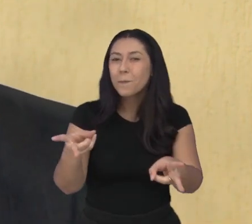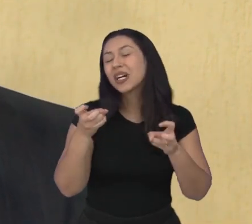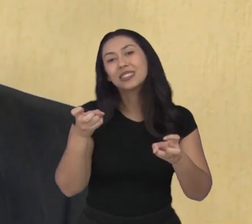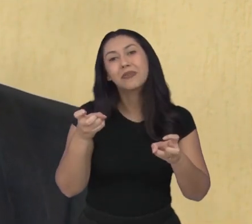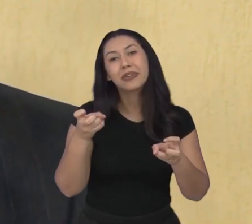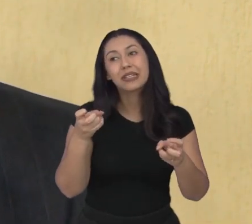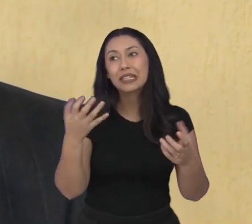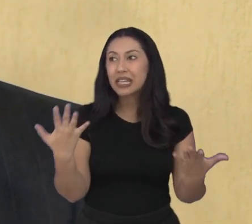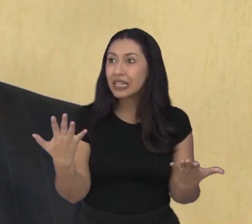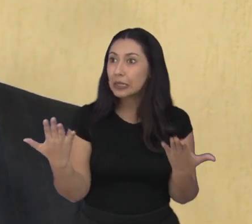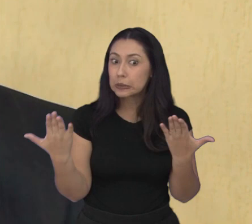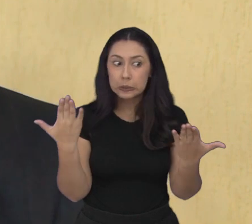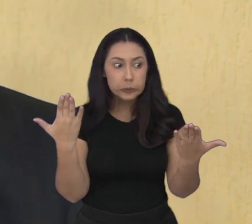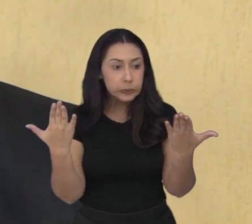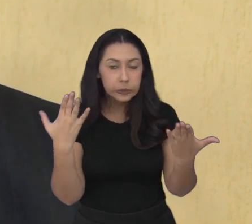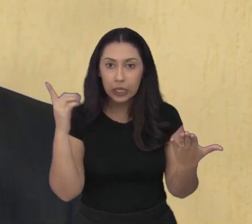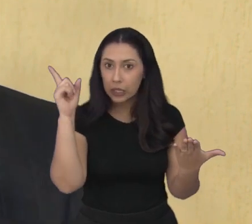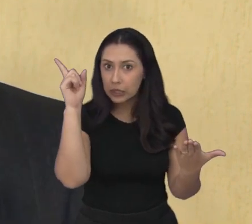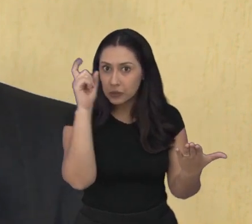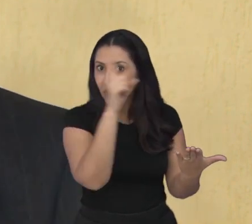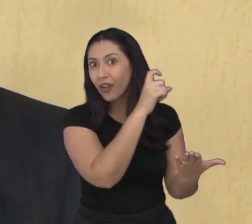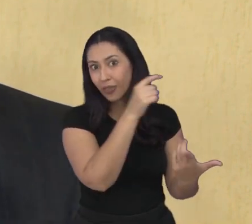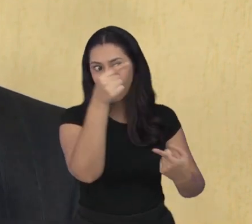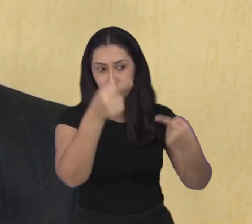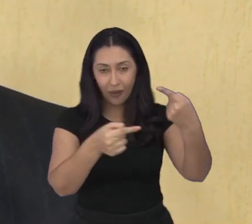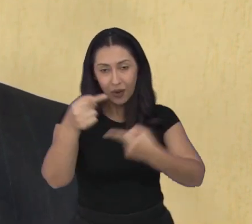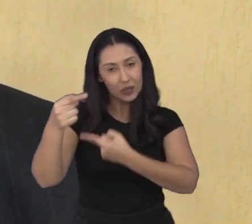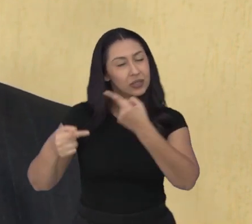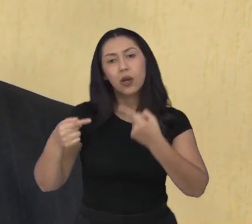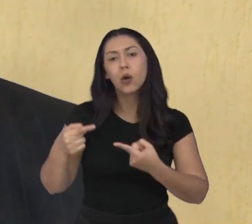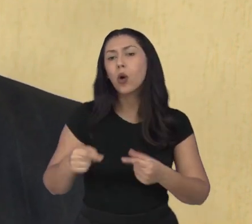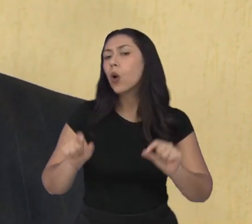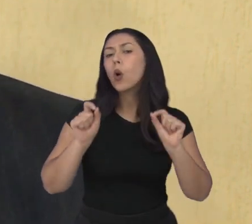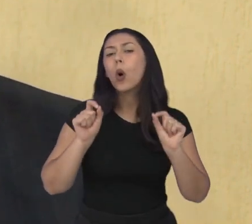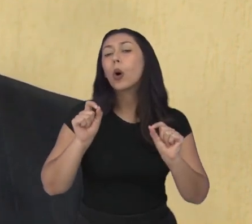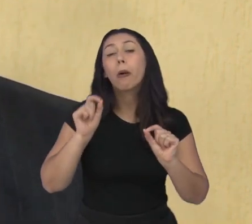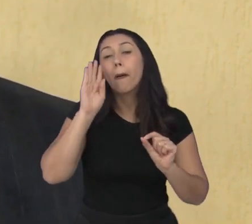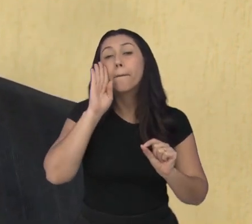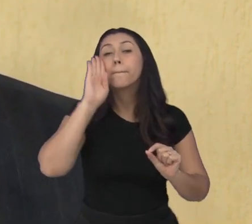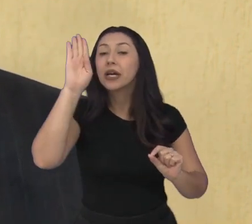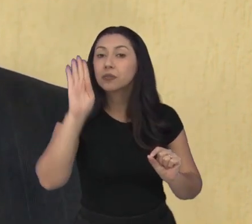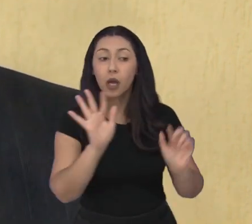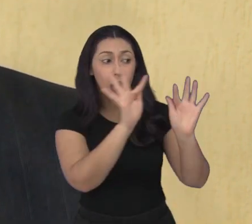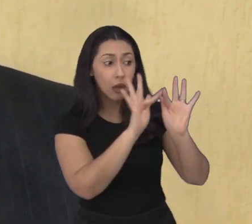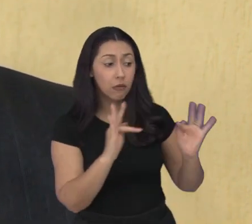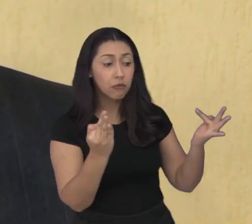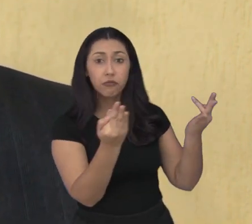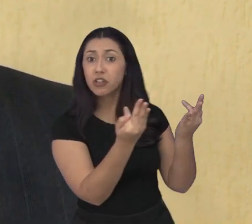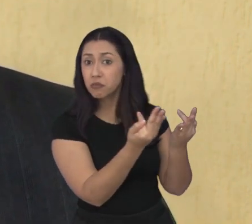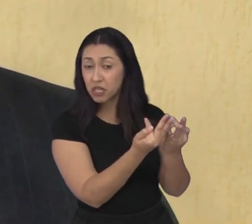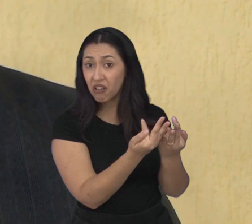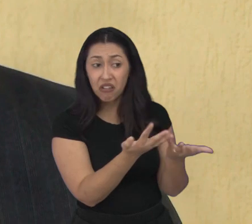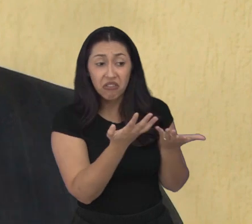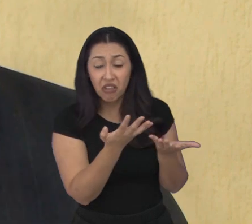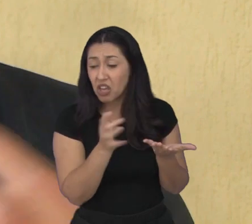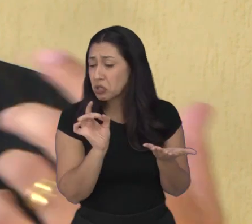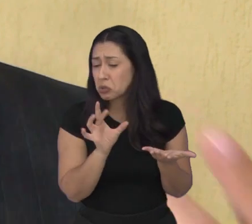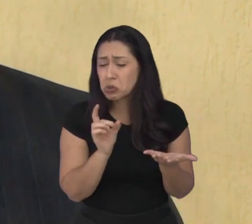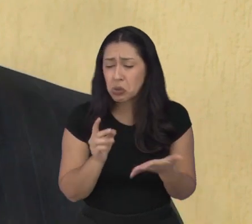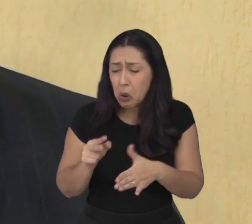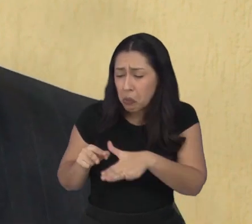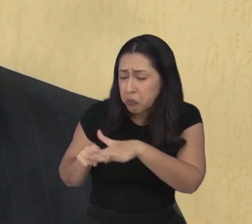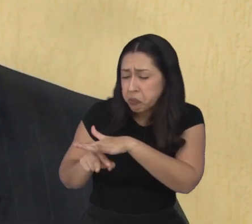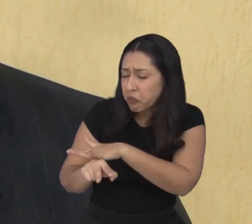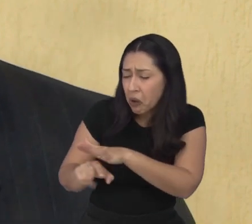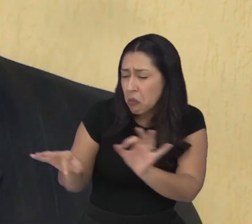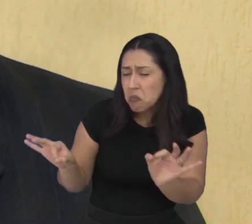você vê como é que na essência a gente fica sempre numa antinomia, na discussão das normas ali. O que é prioritário? A intenção do familiar que quer enterrar